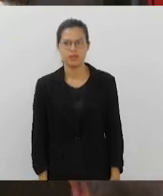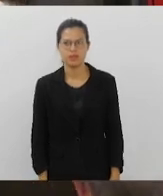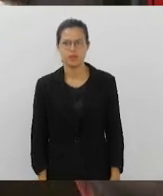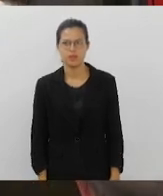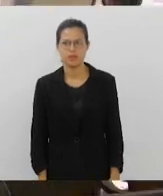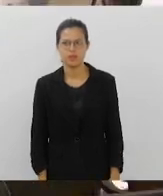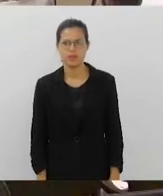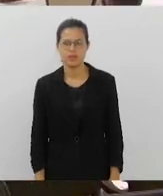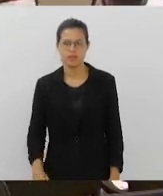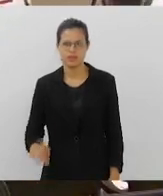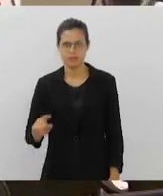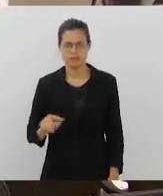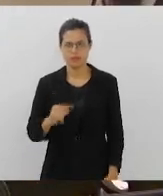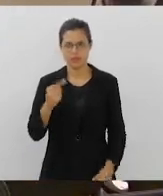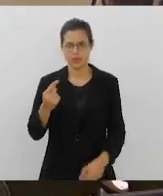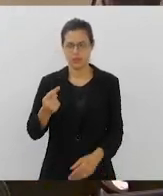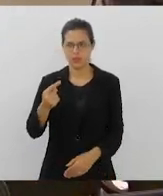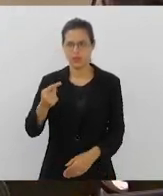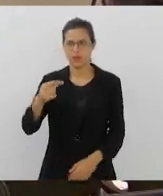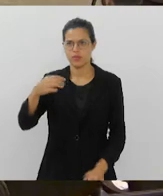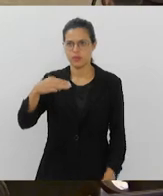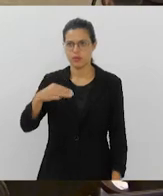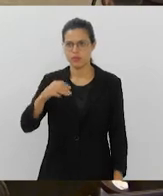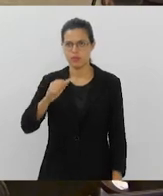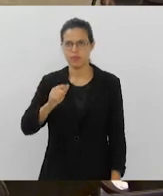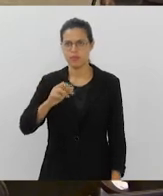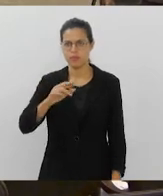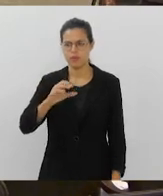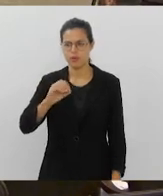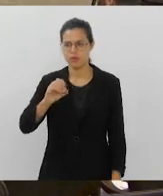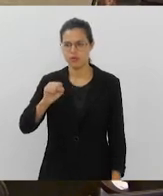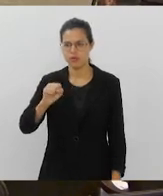Próximo agraciado, o senhor Marcos Vinícius de Souza Pereira.